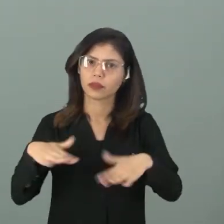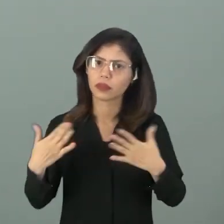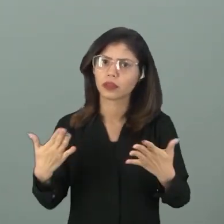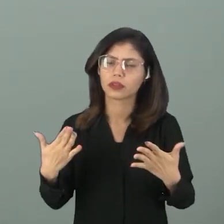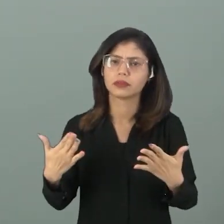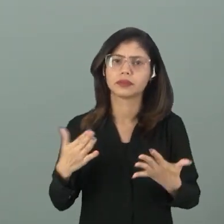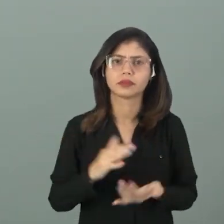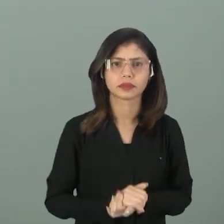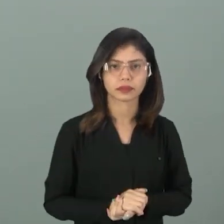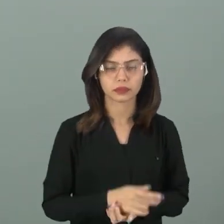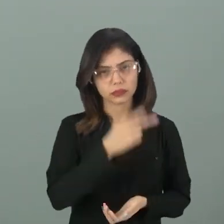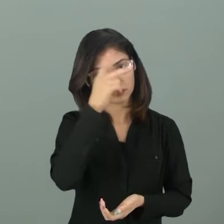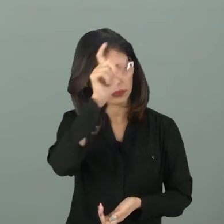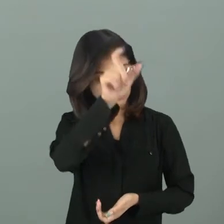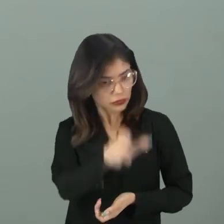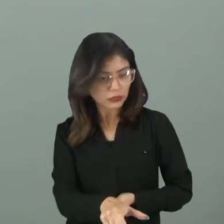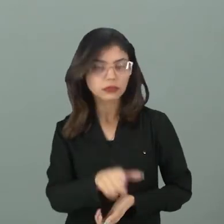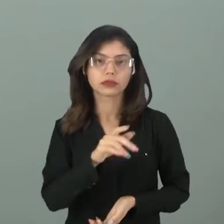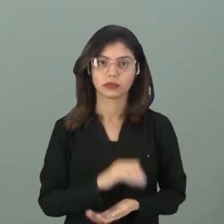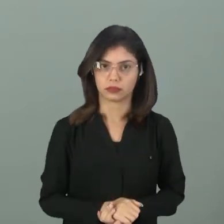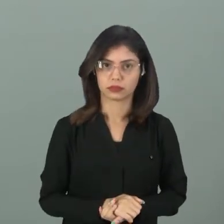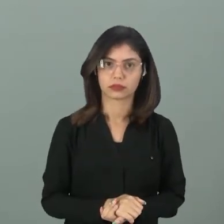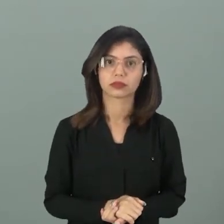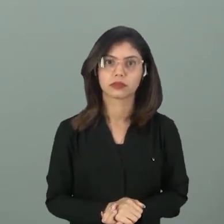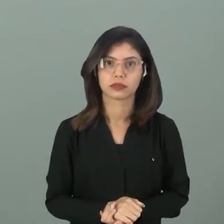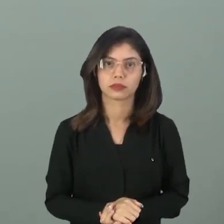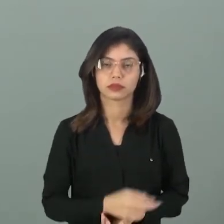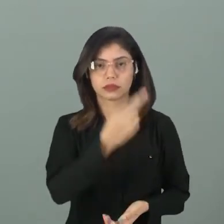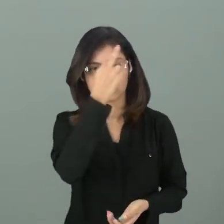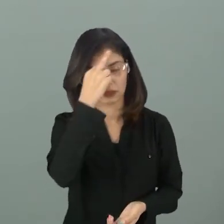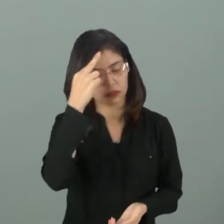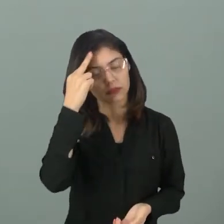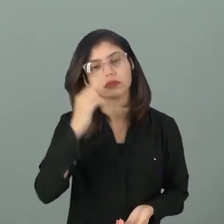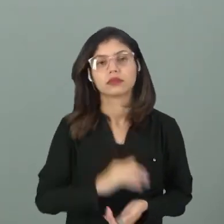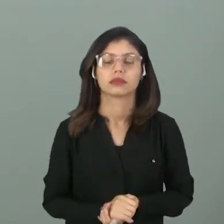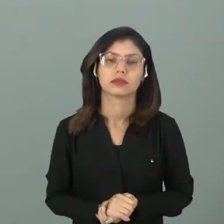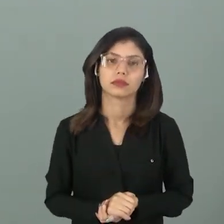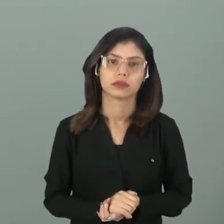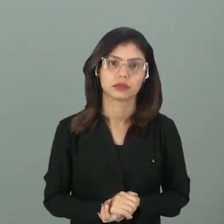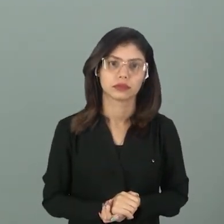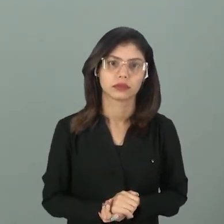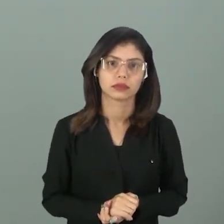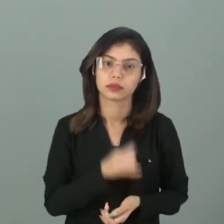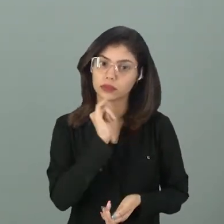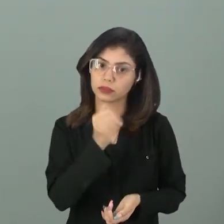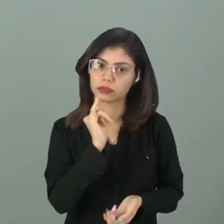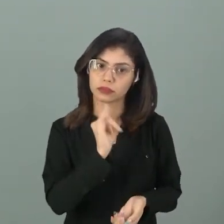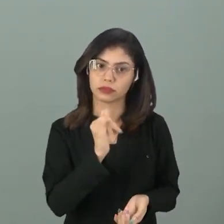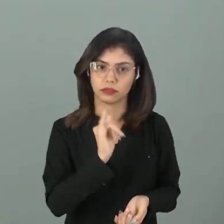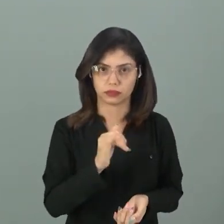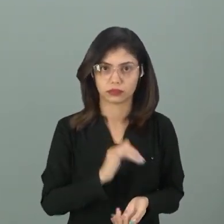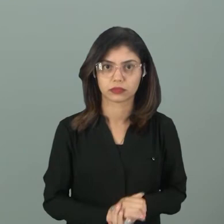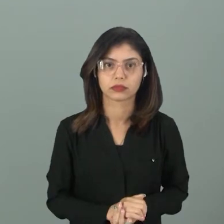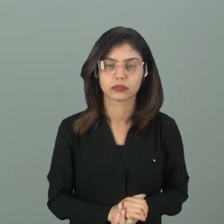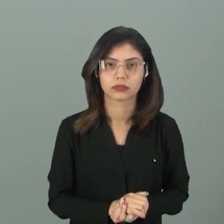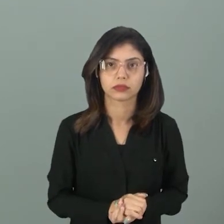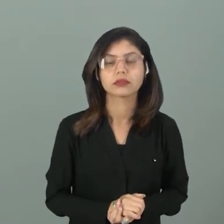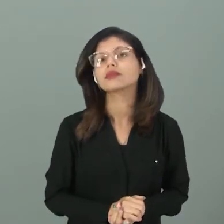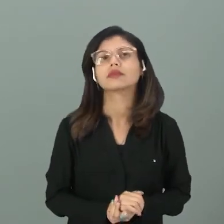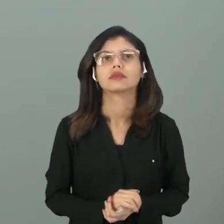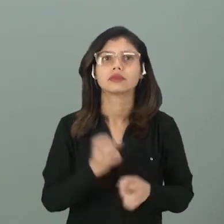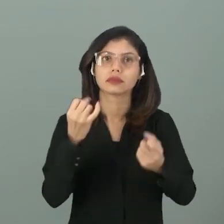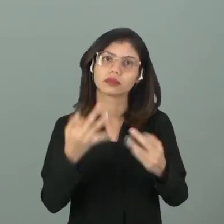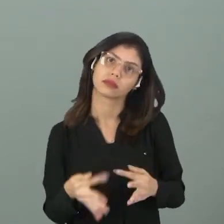elas? Personagens, né, as pessoas que fazem parte da história ali, o narrador, né, a pessoa que está lendo ou vai contar